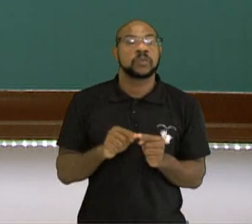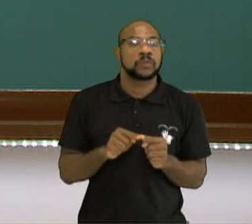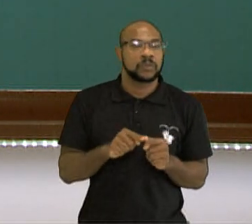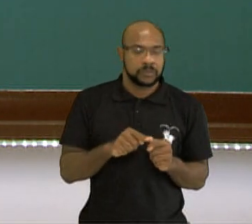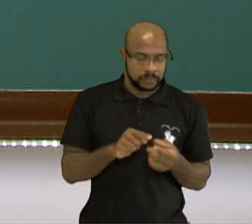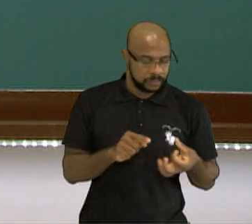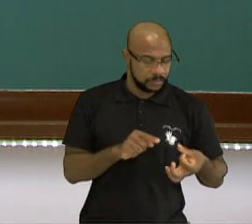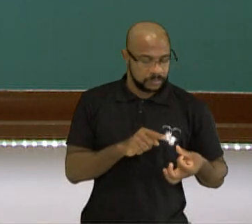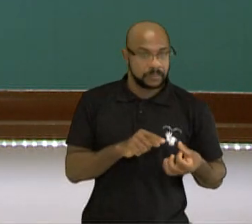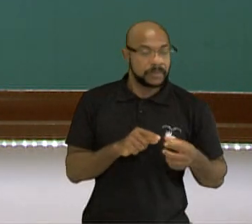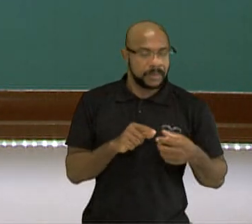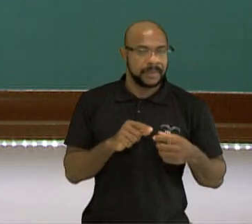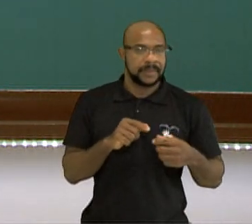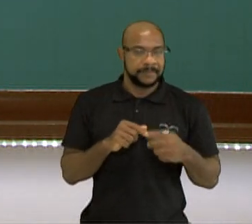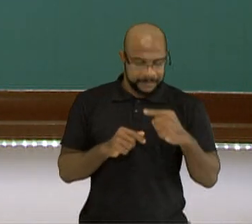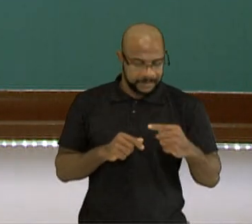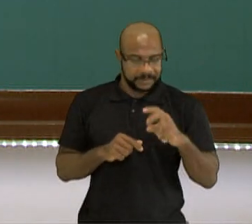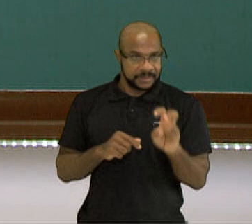do menos 5